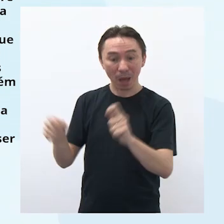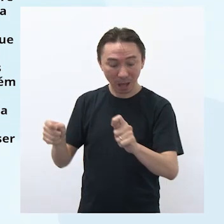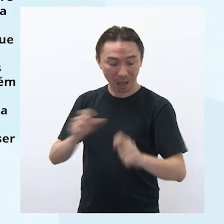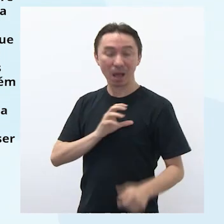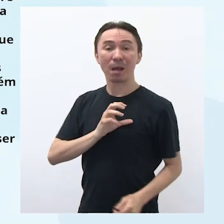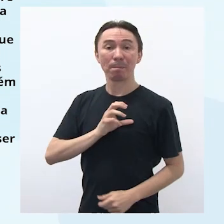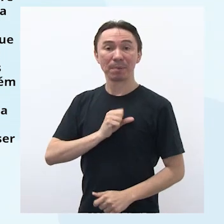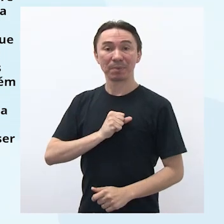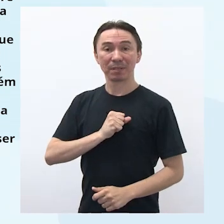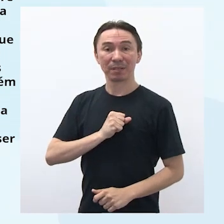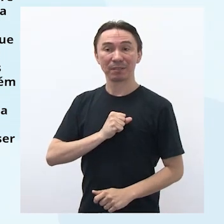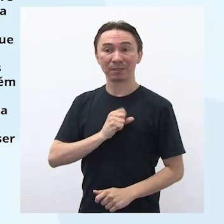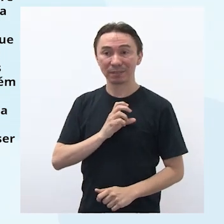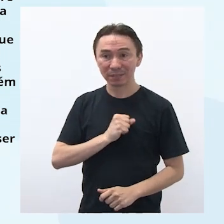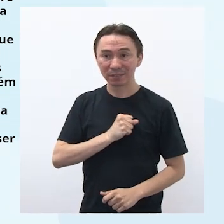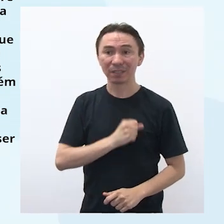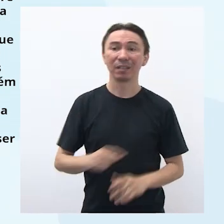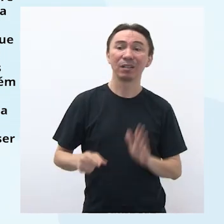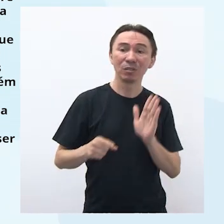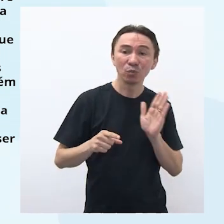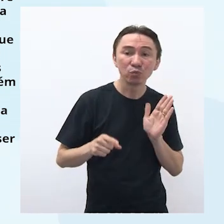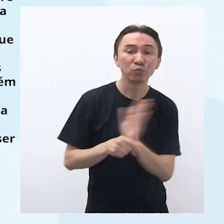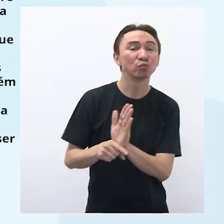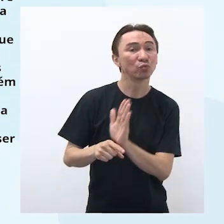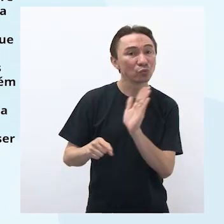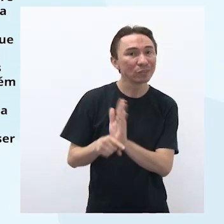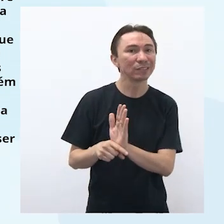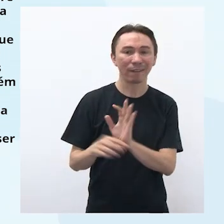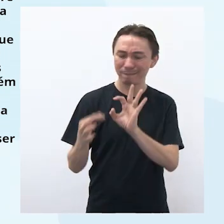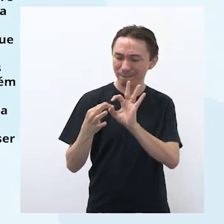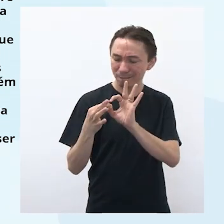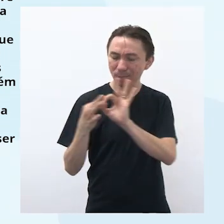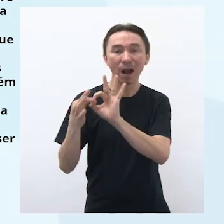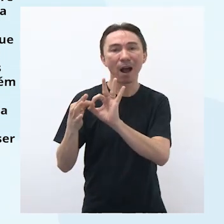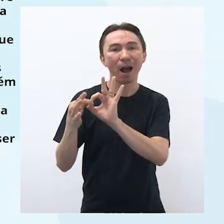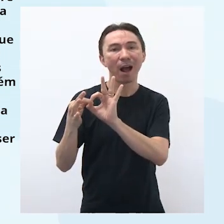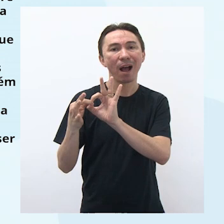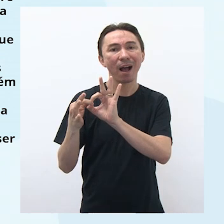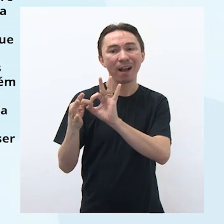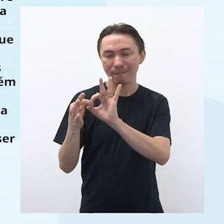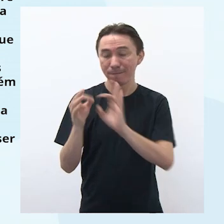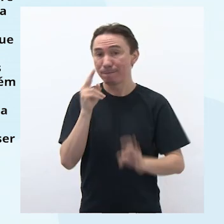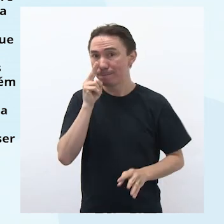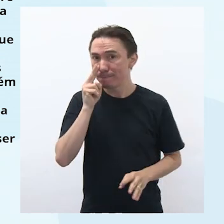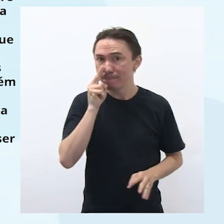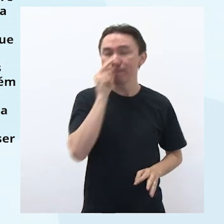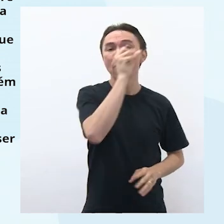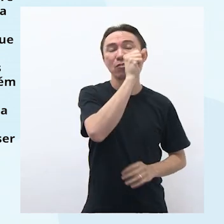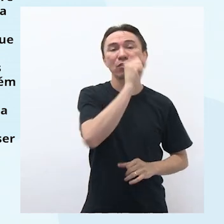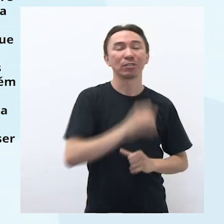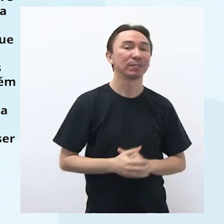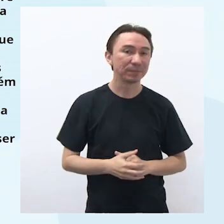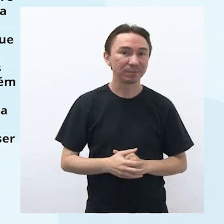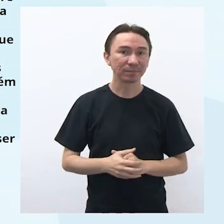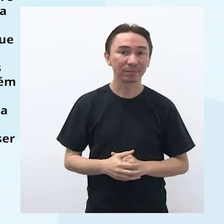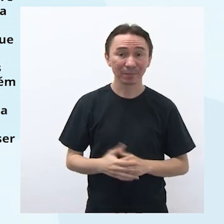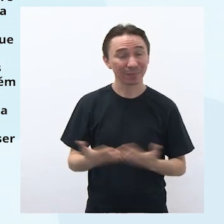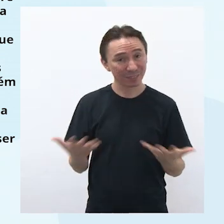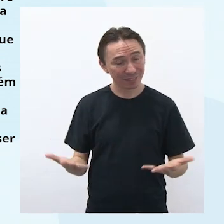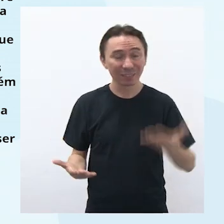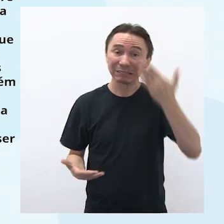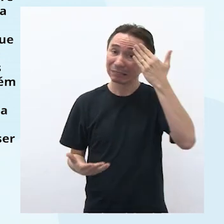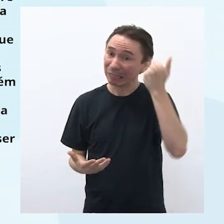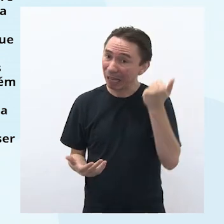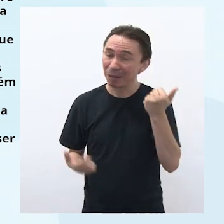dos vínculos, os vínculos tão fundamentais para a nossa educação. A gente sabe que esse trabalho de busca ativa que a gente